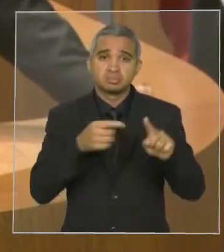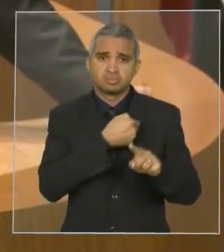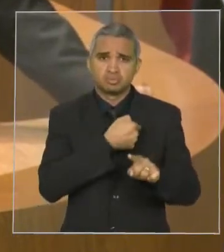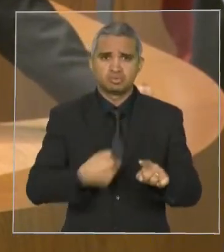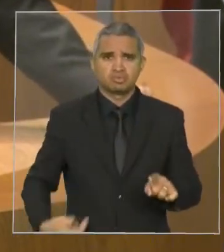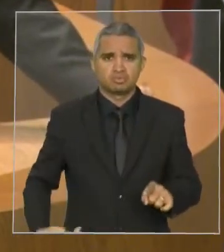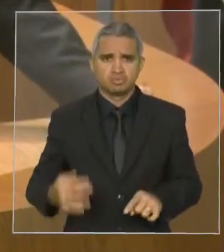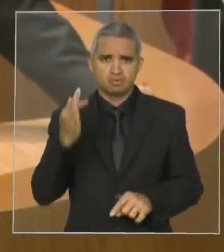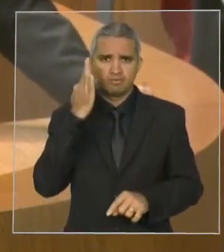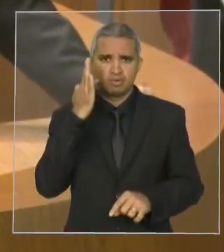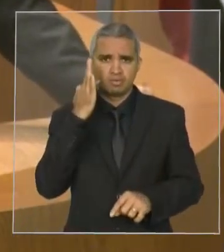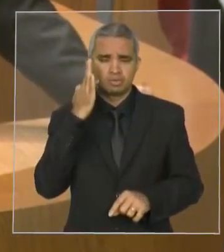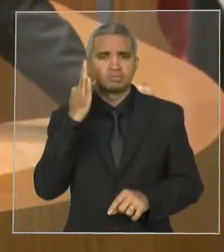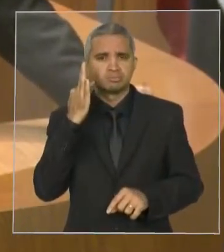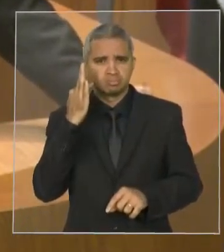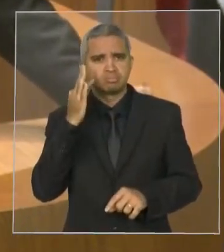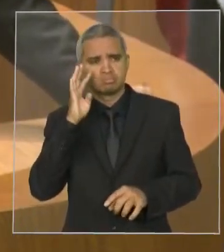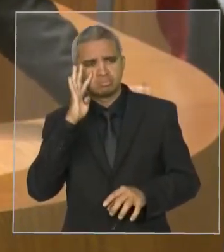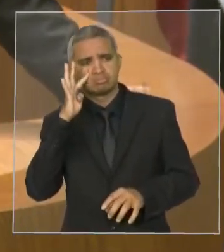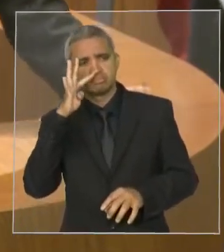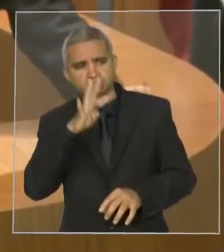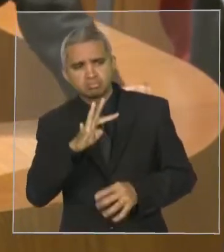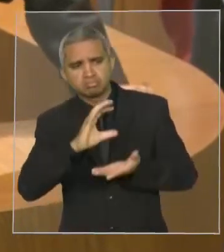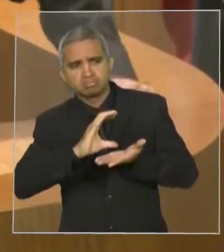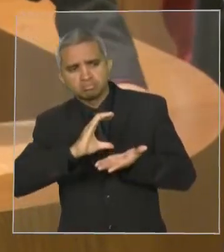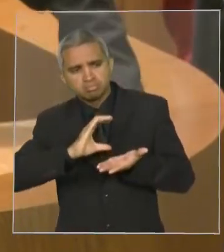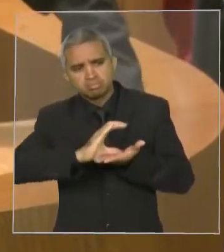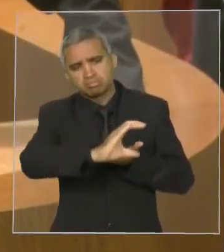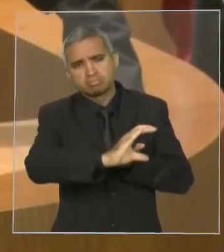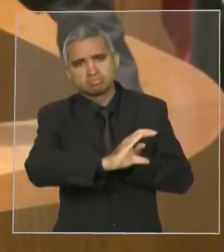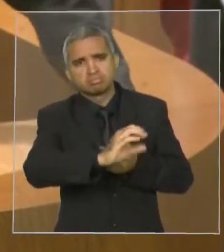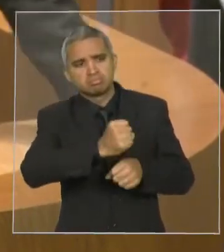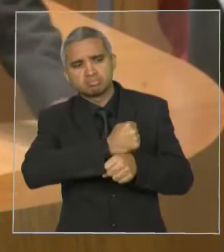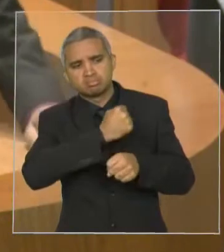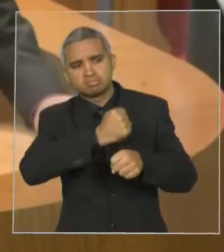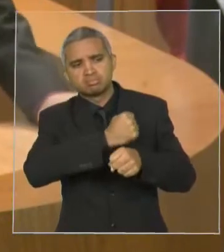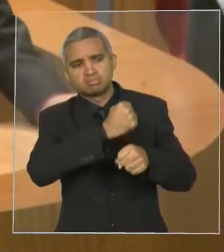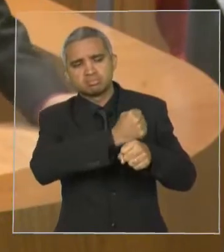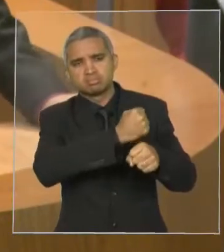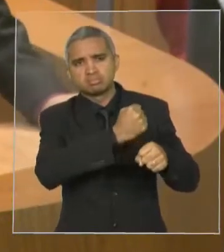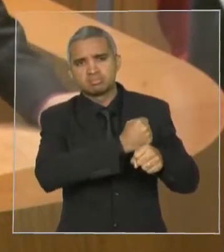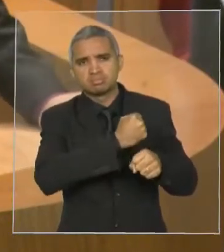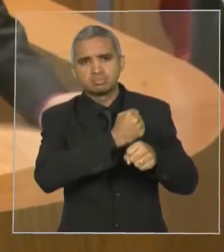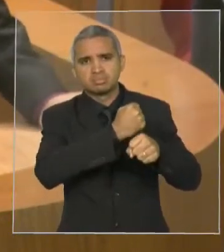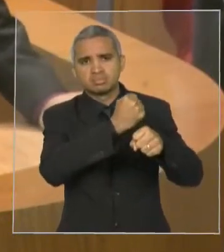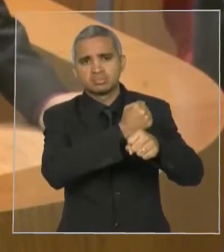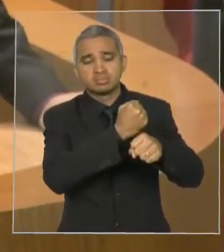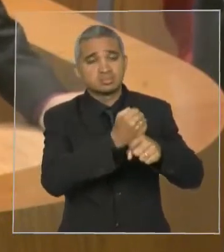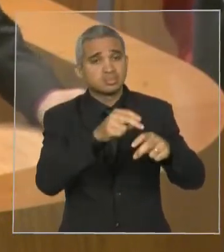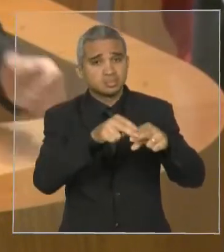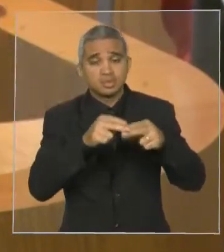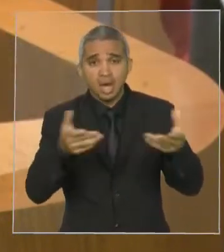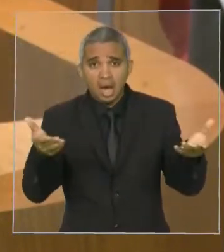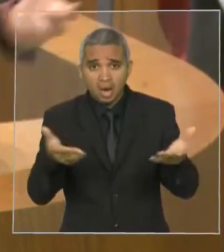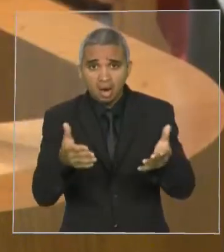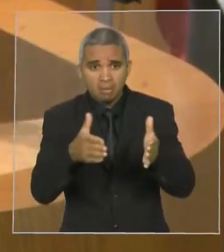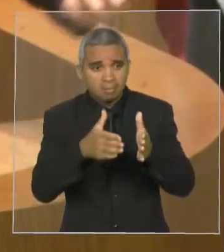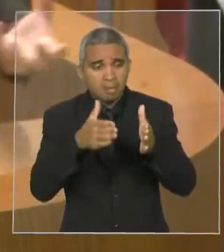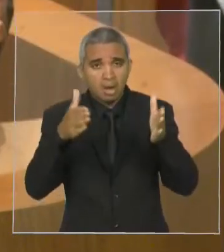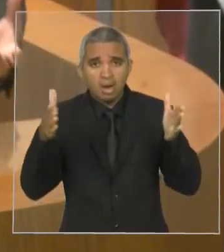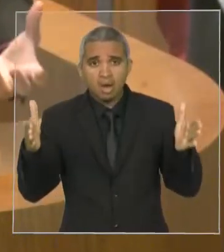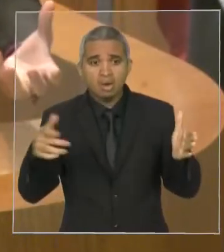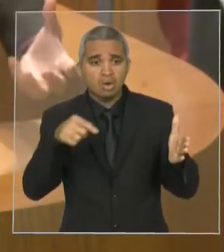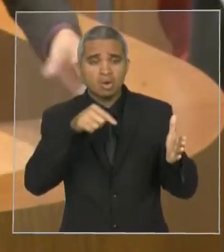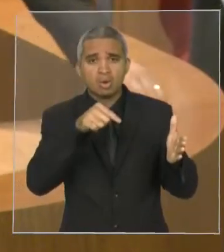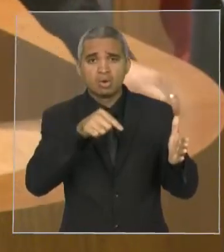que tornou esse espaço simplesmente o maior espaço de área